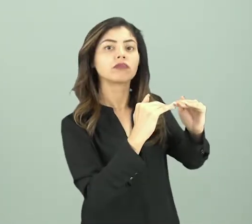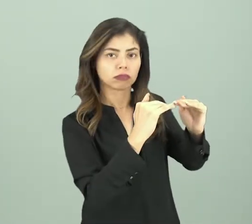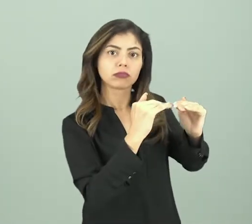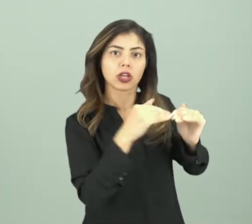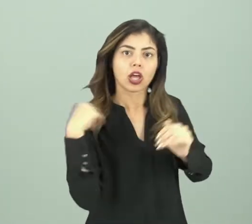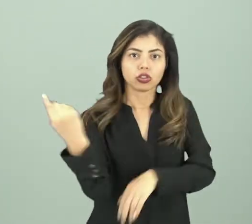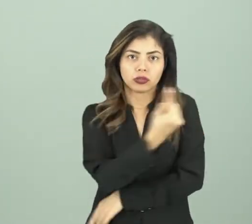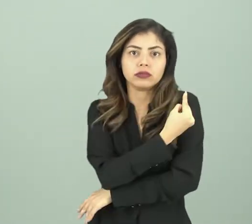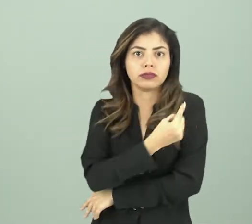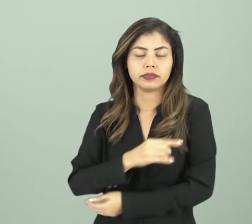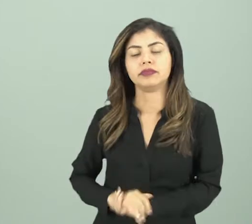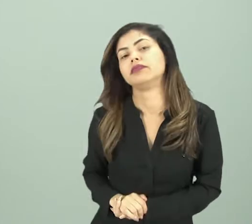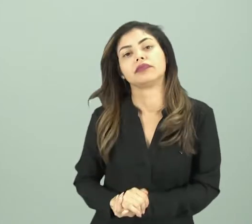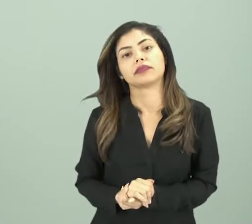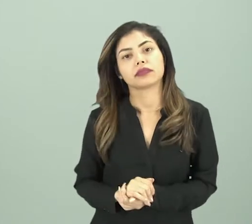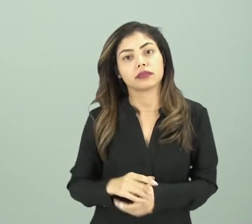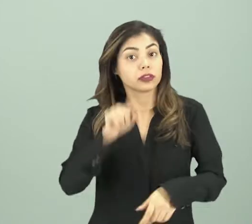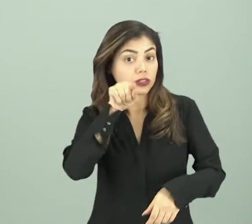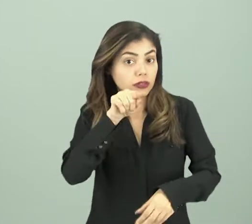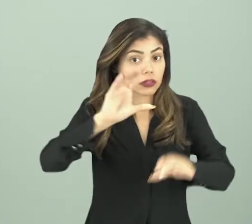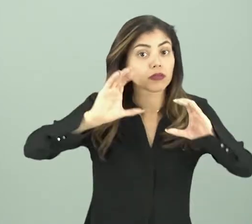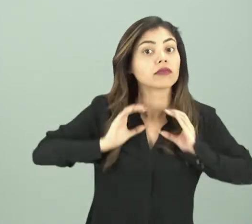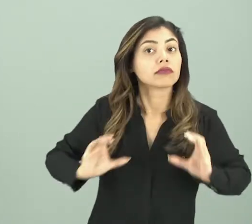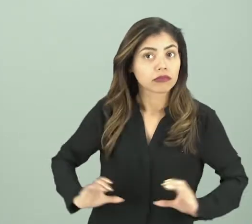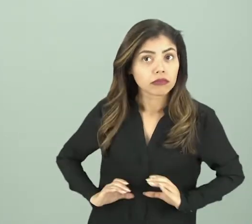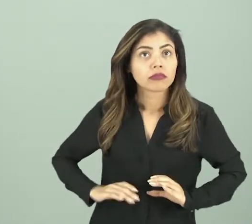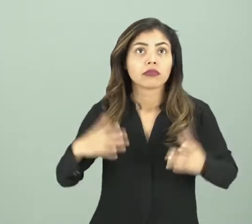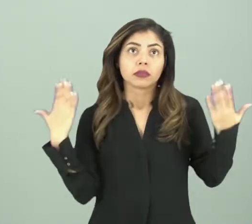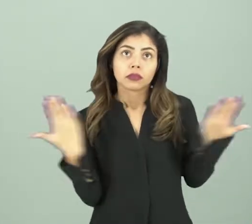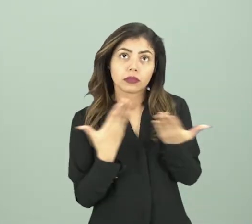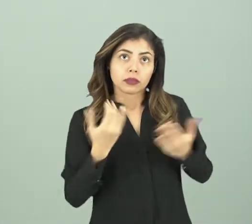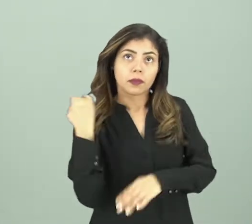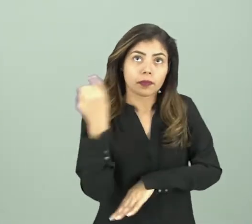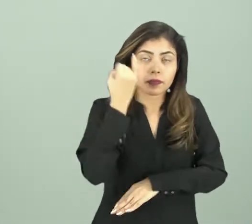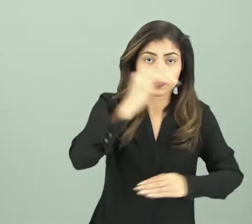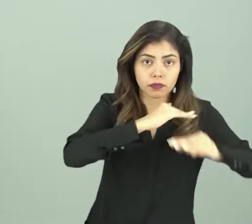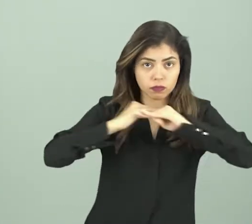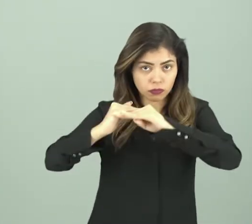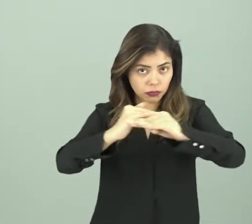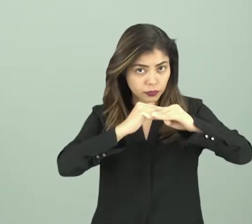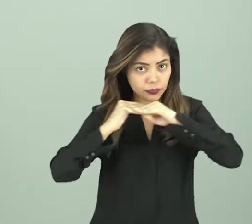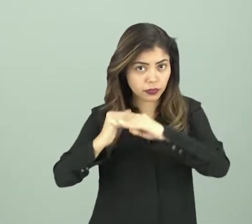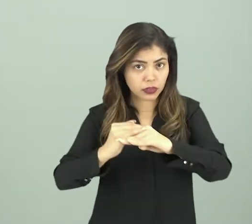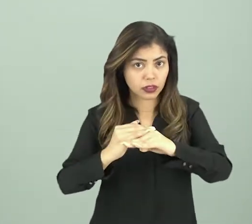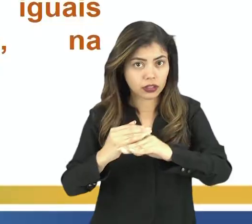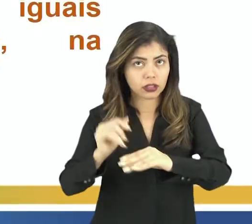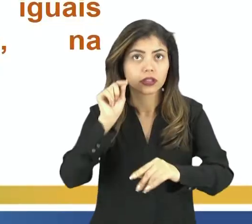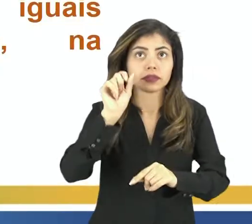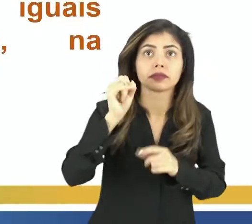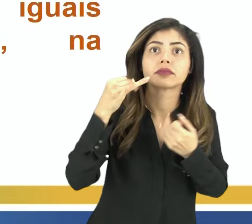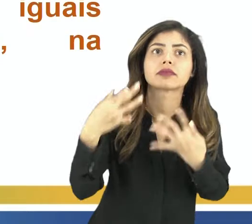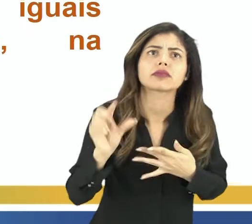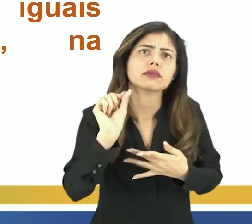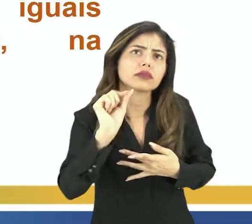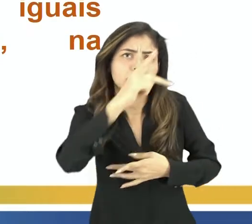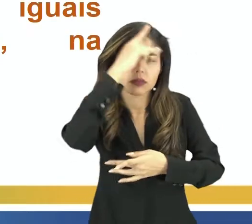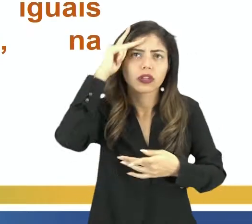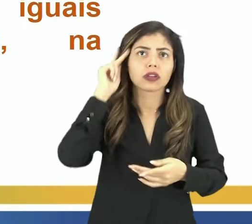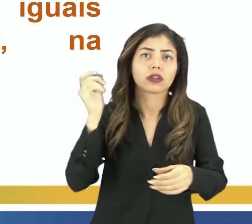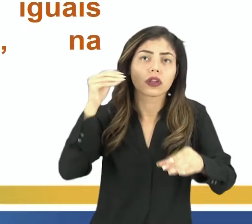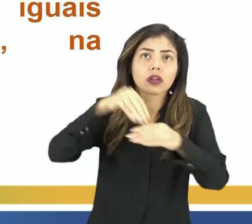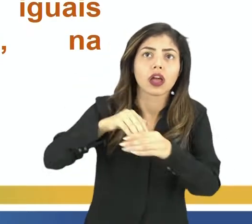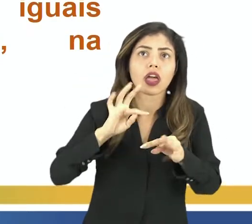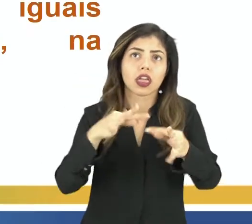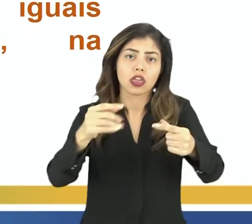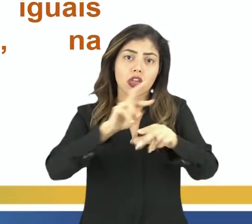nossas obrigações. Isso é cidadania. Agora, o princípio da igualdade pressupõe que as pessoas